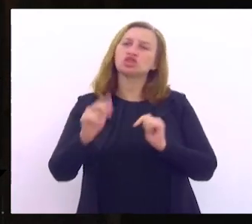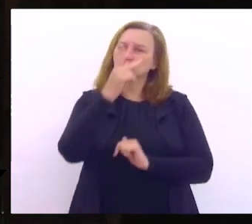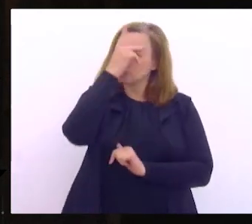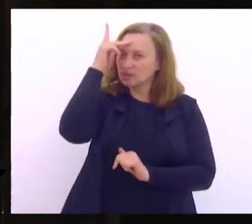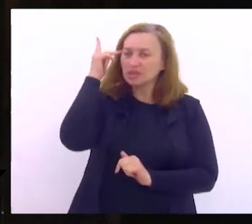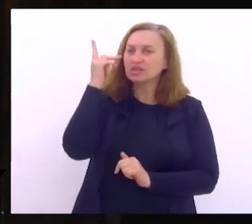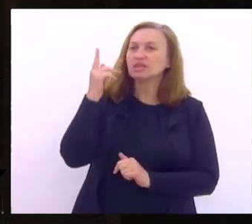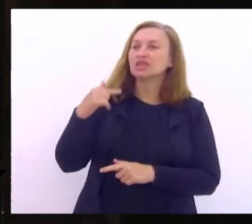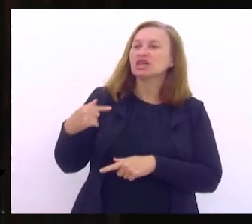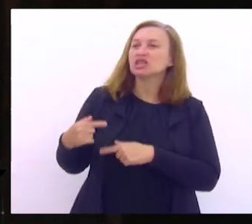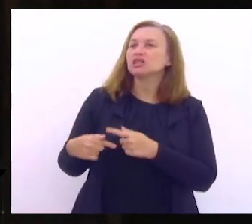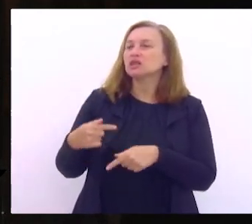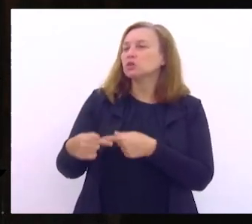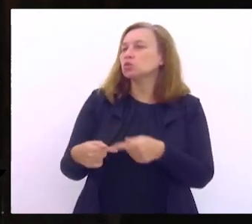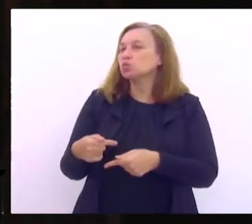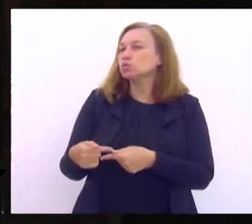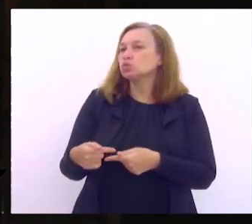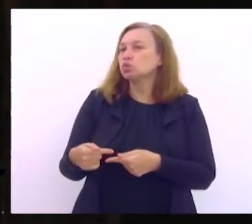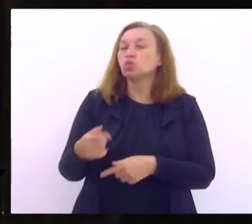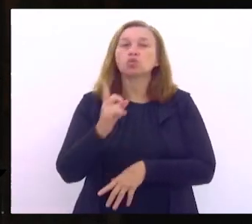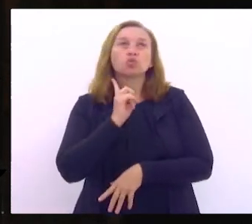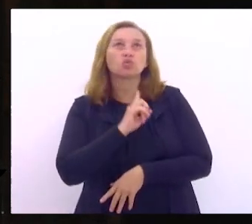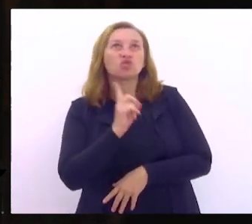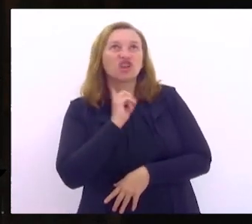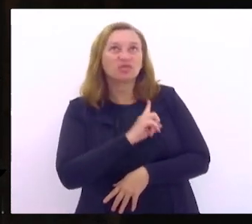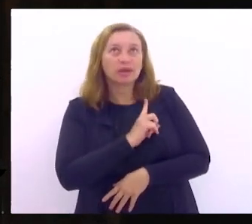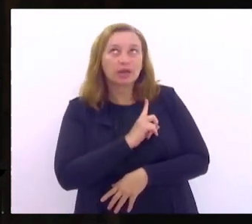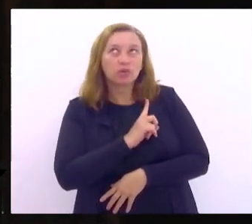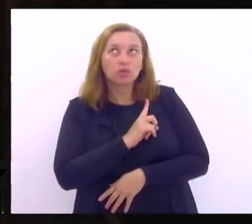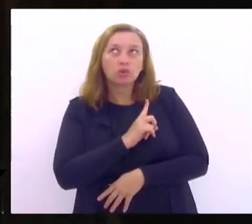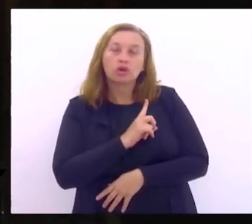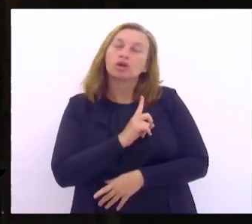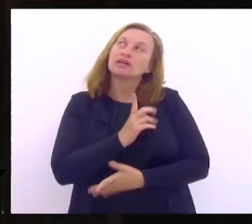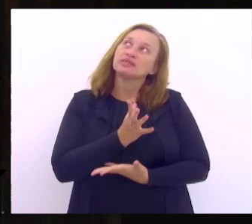a geração do Flamengo, que foi um grande